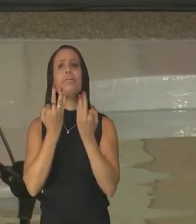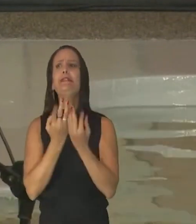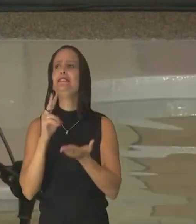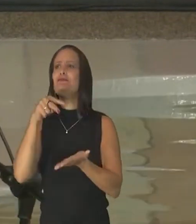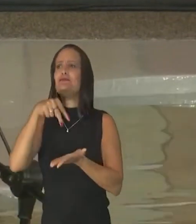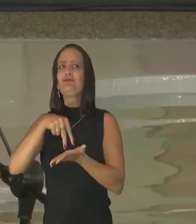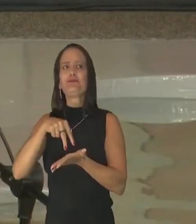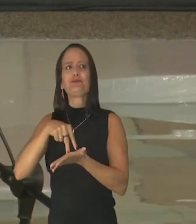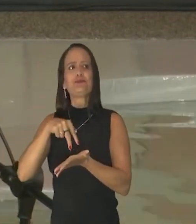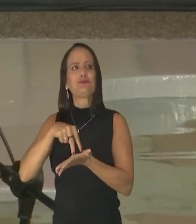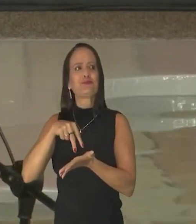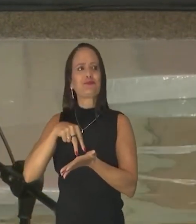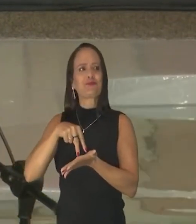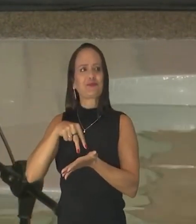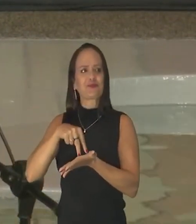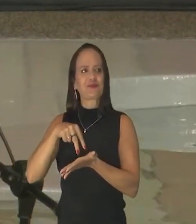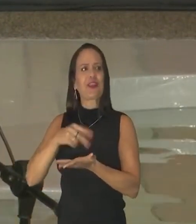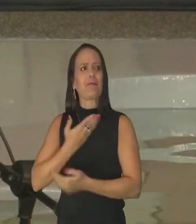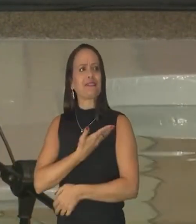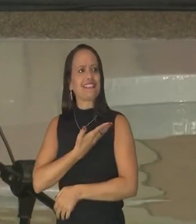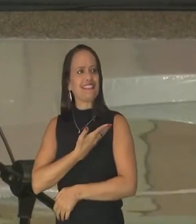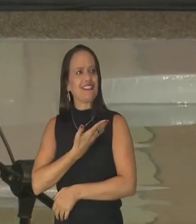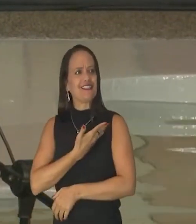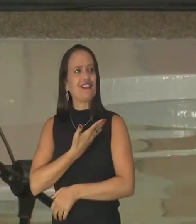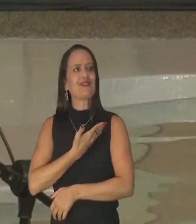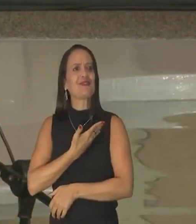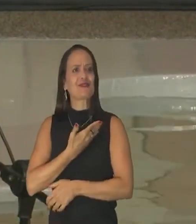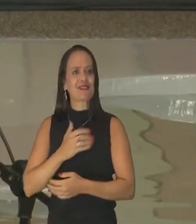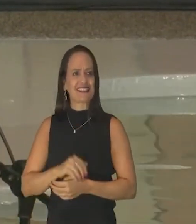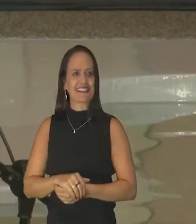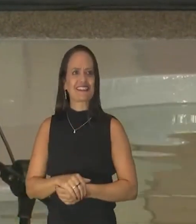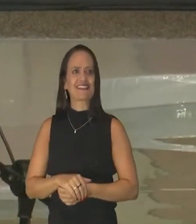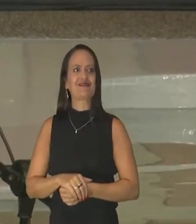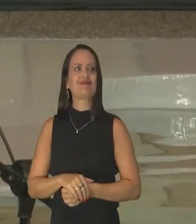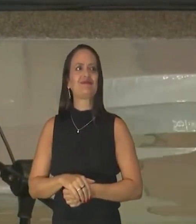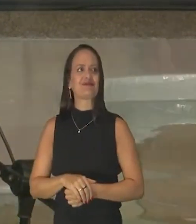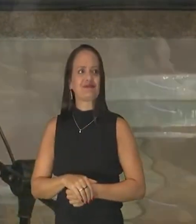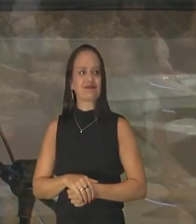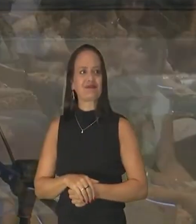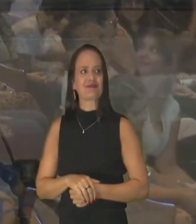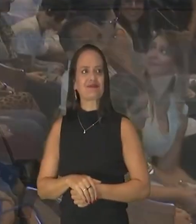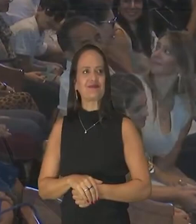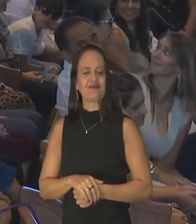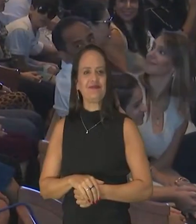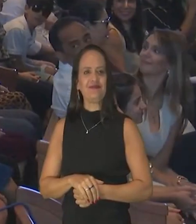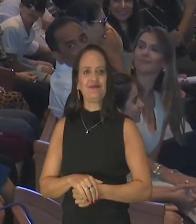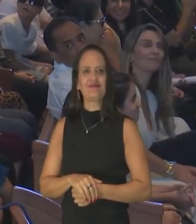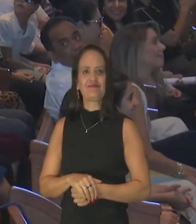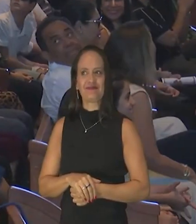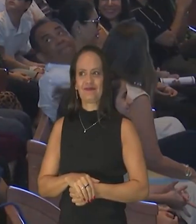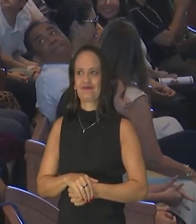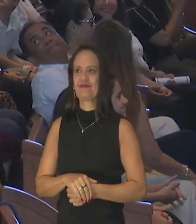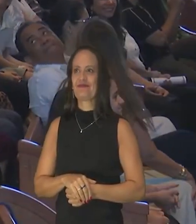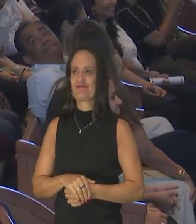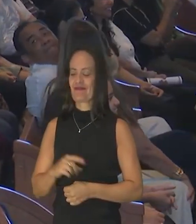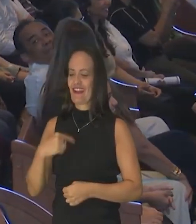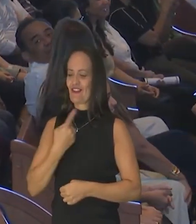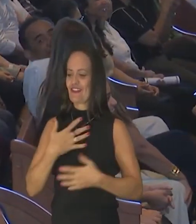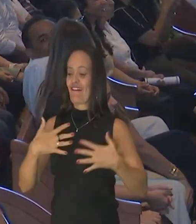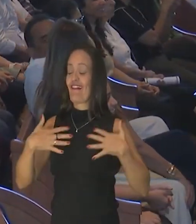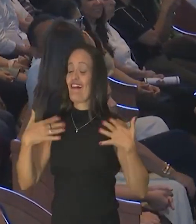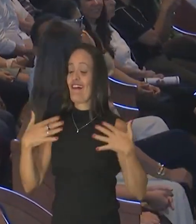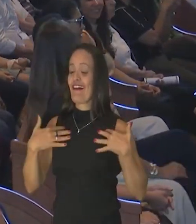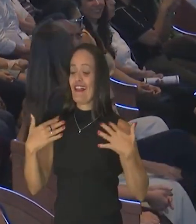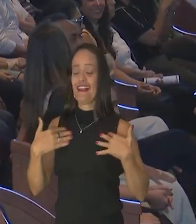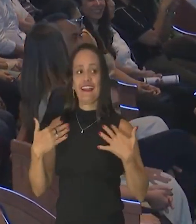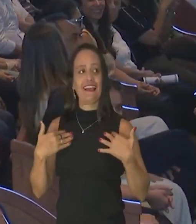Luiz se colocassem de pé, seus amigos, porventura parentes que aqui estão, todos. A nossa alegria aqui à minha